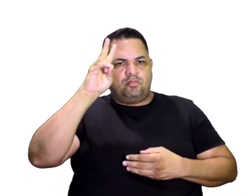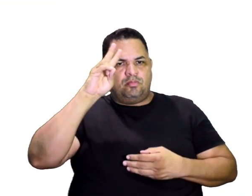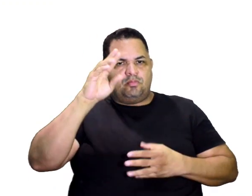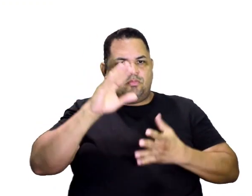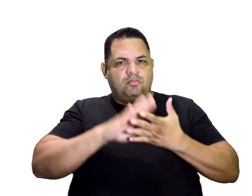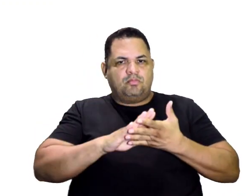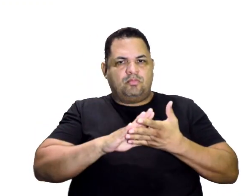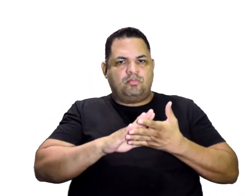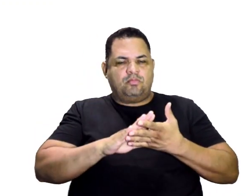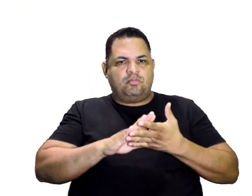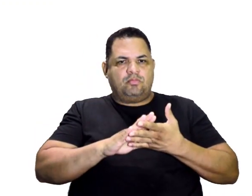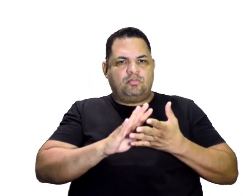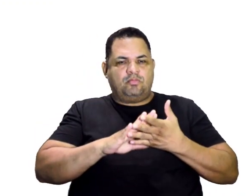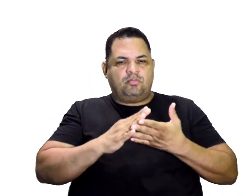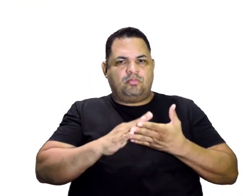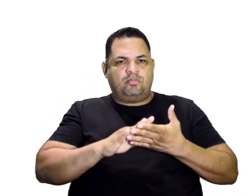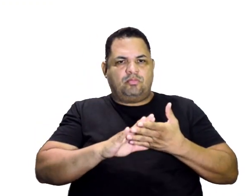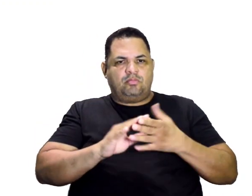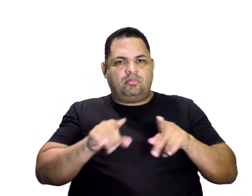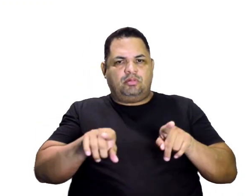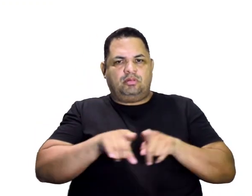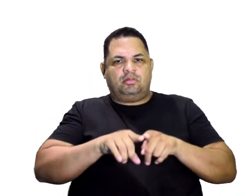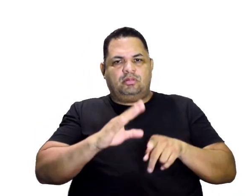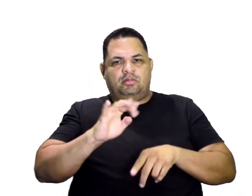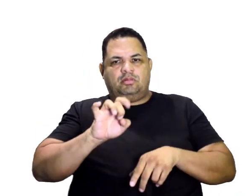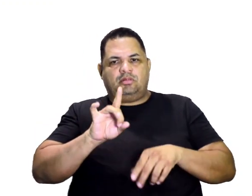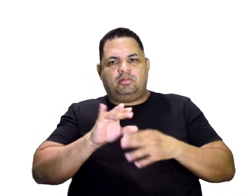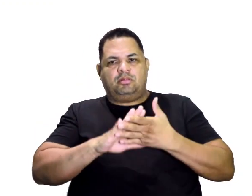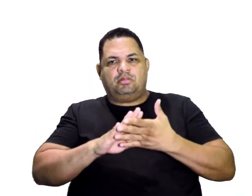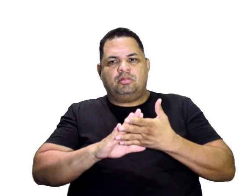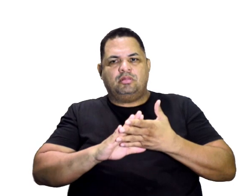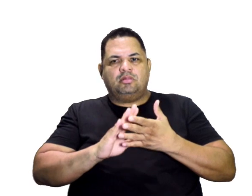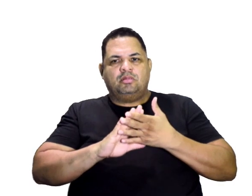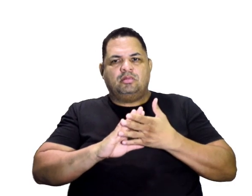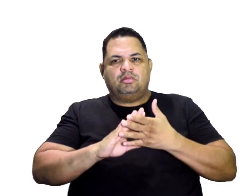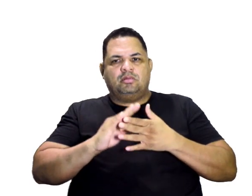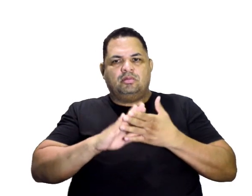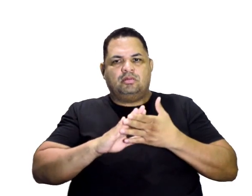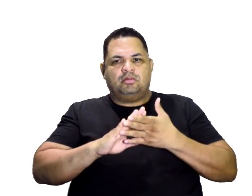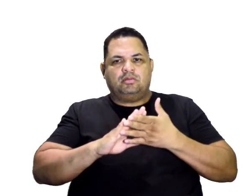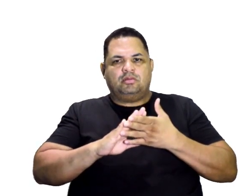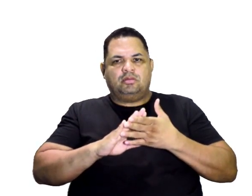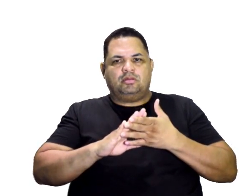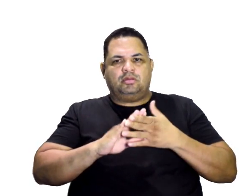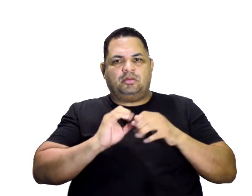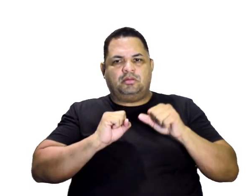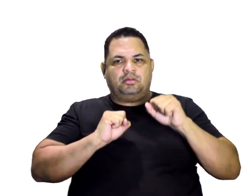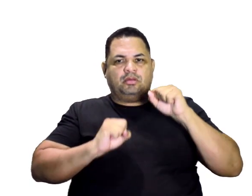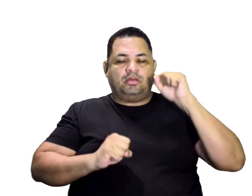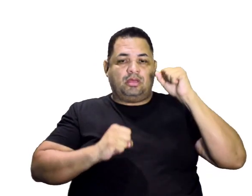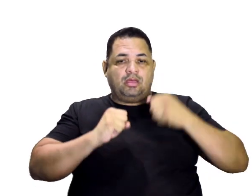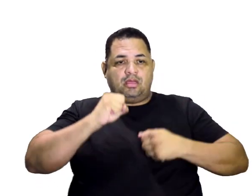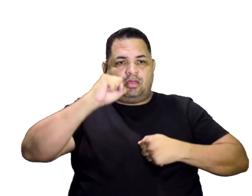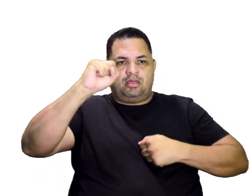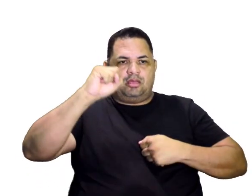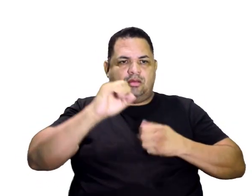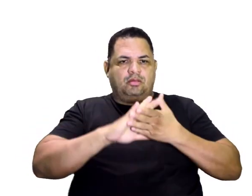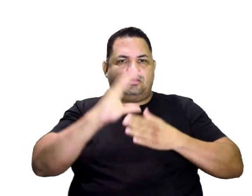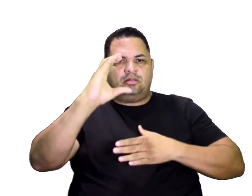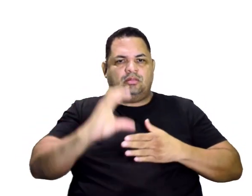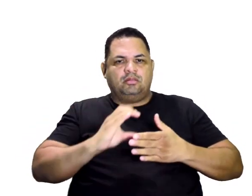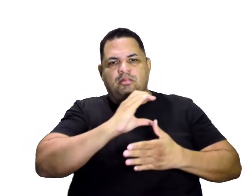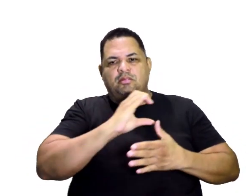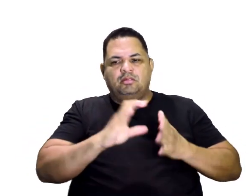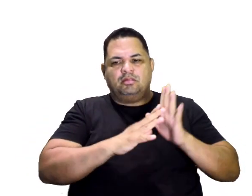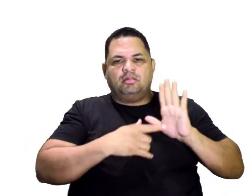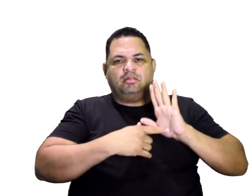a história e os atributos dos santos e mártires católicos se viam representados com bastante